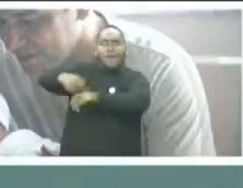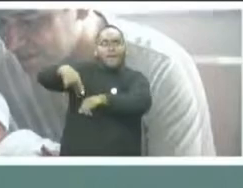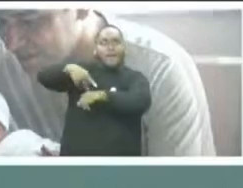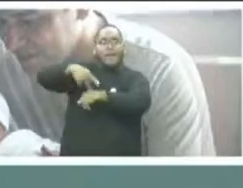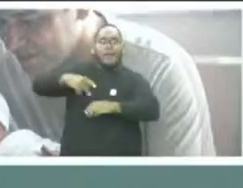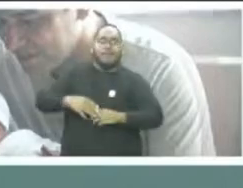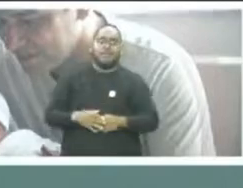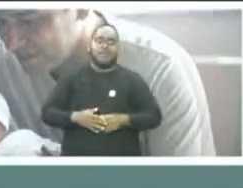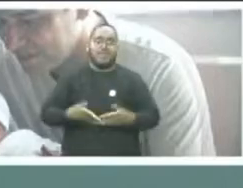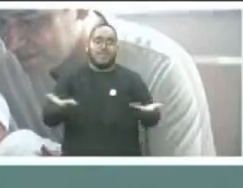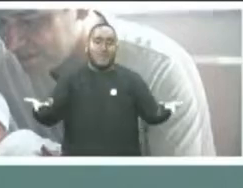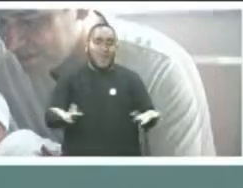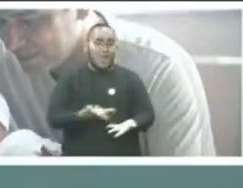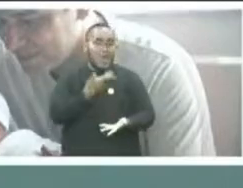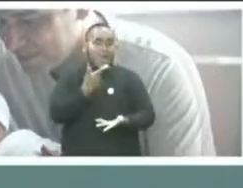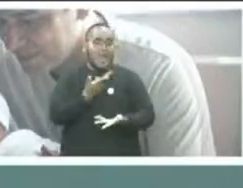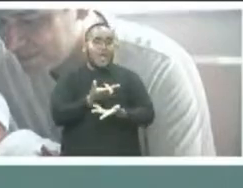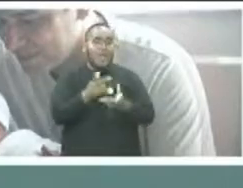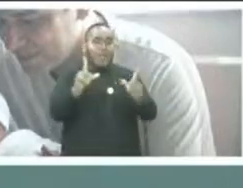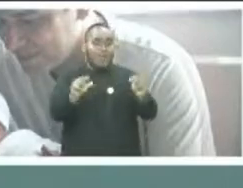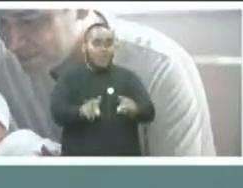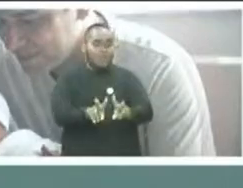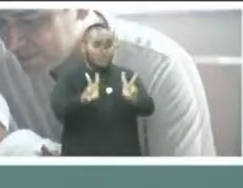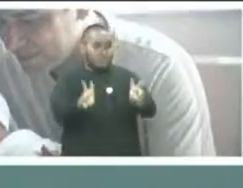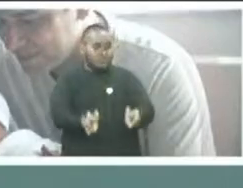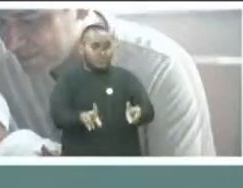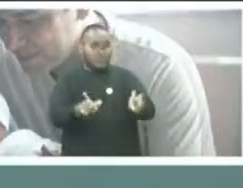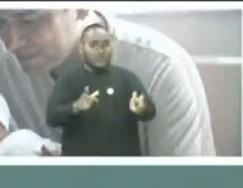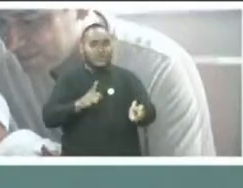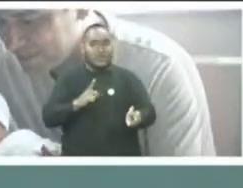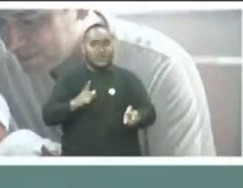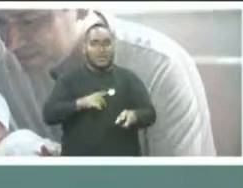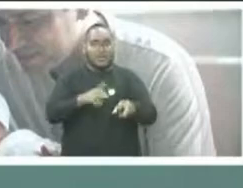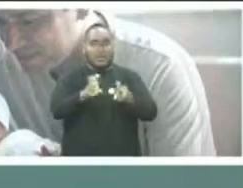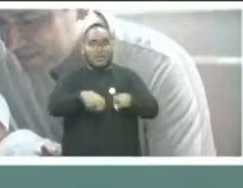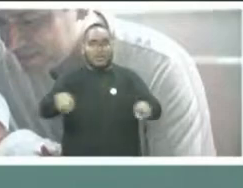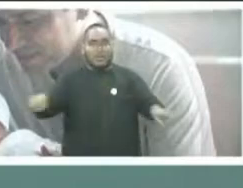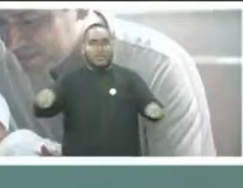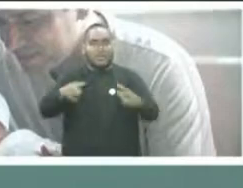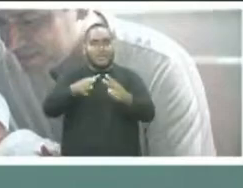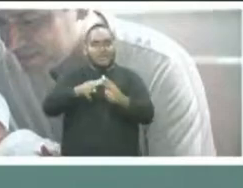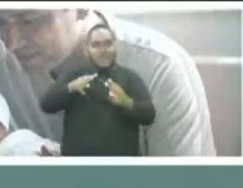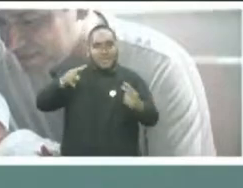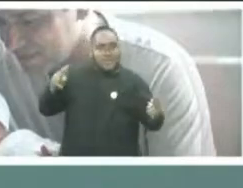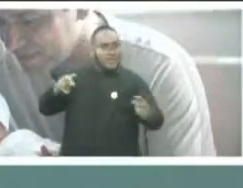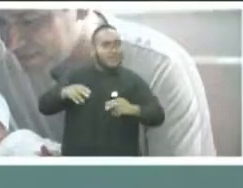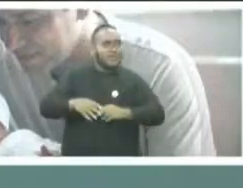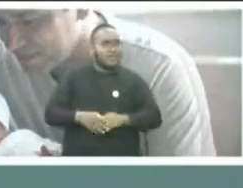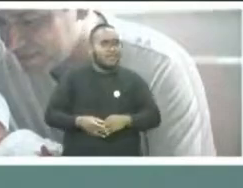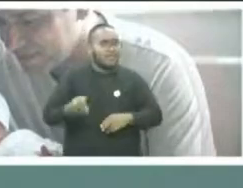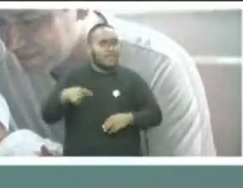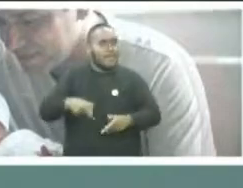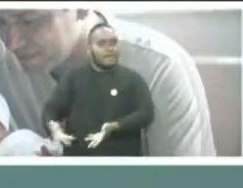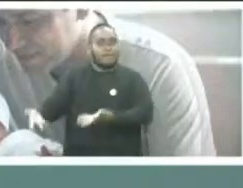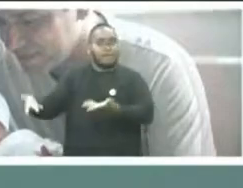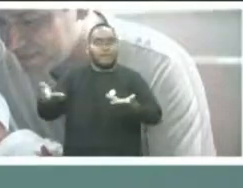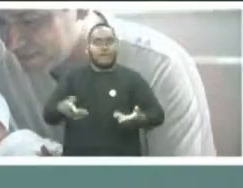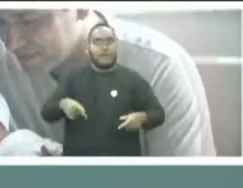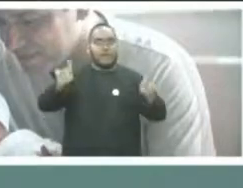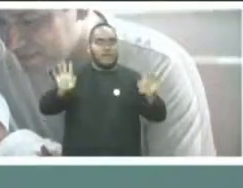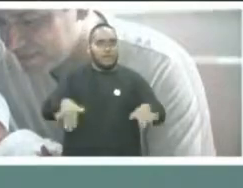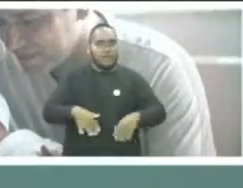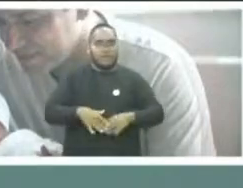para falar um pouquinho mais sobre esse congresso, nós teremos agora uma mesa virtual. Nossas convidadas são a